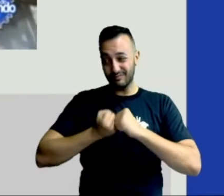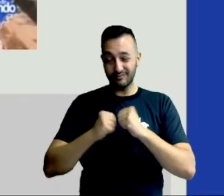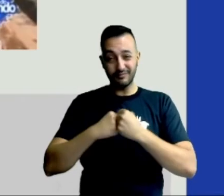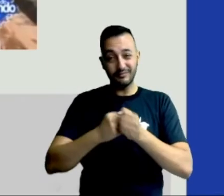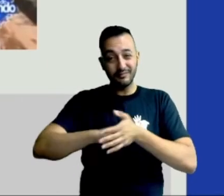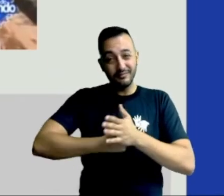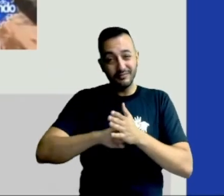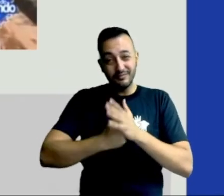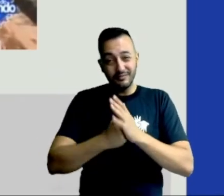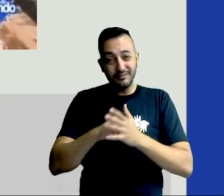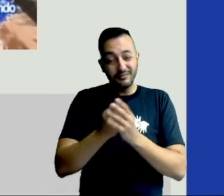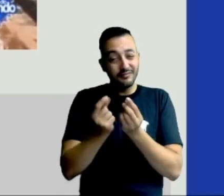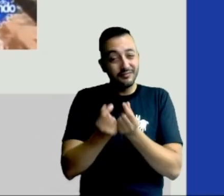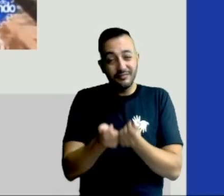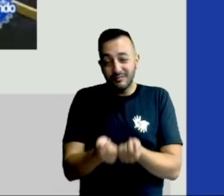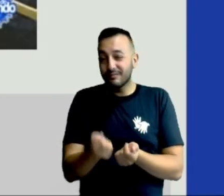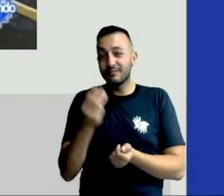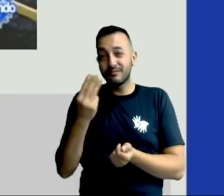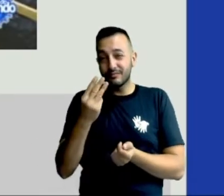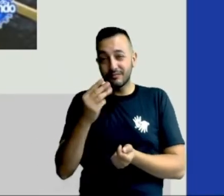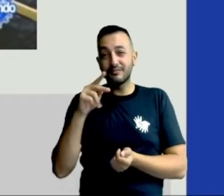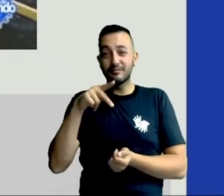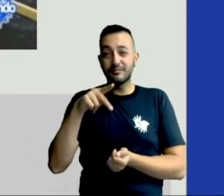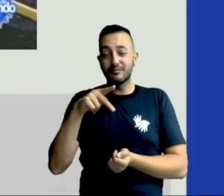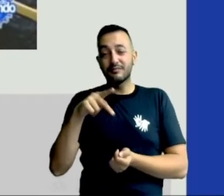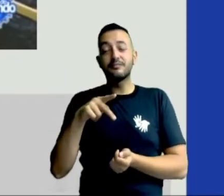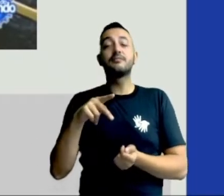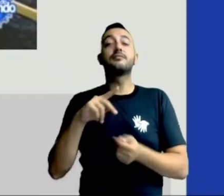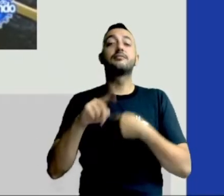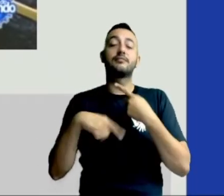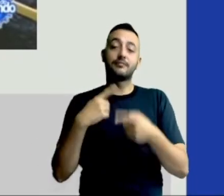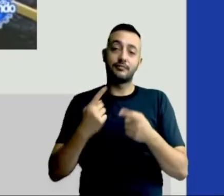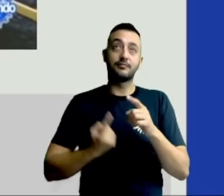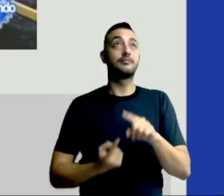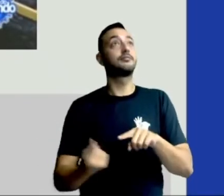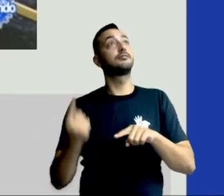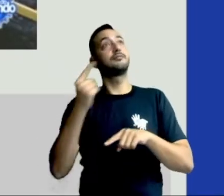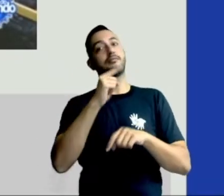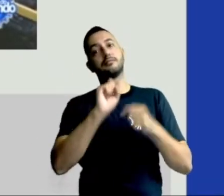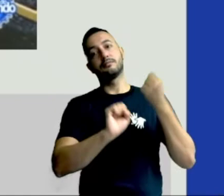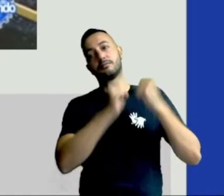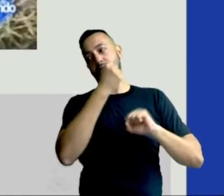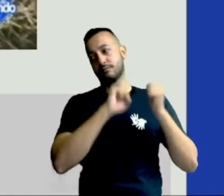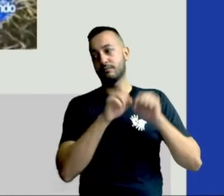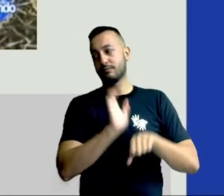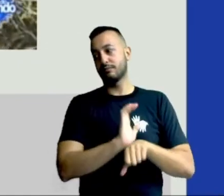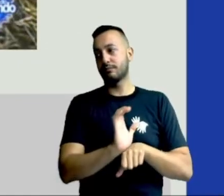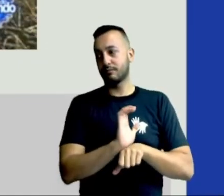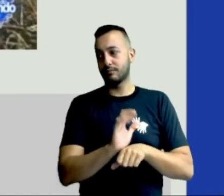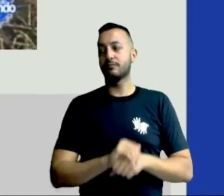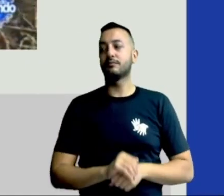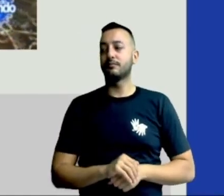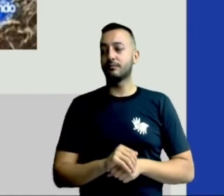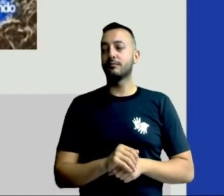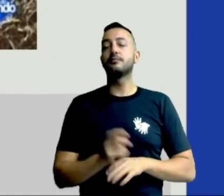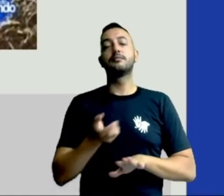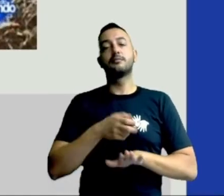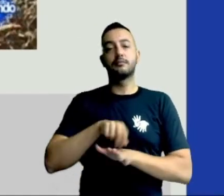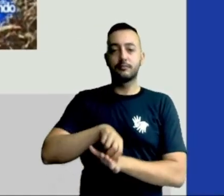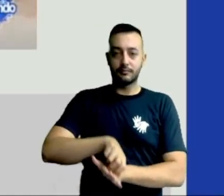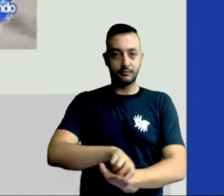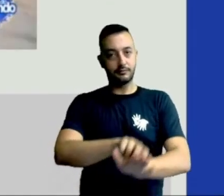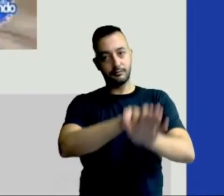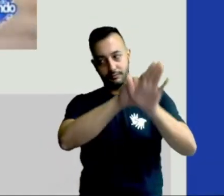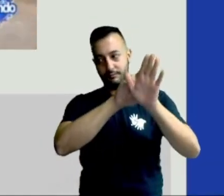de mais ou menos 3 polegadas no máximo, e esse calcário sobe para a fábrica de cimento que a gente tá vendo lá em cima. Bora subir para a fábrica